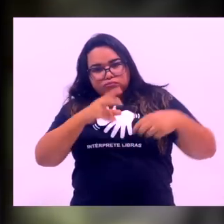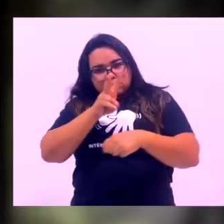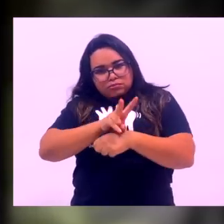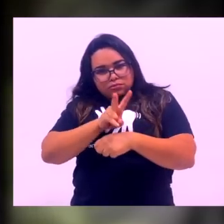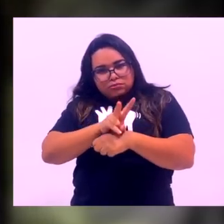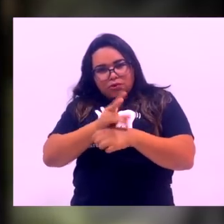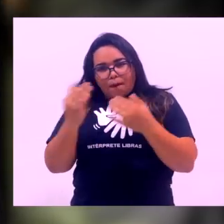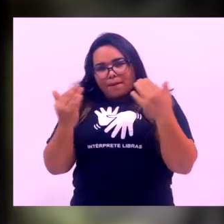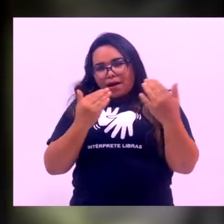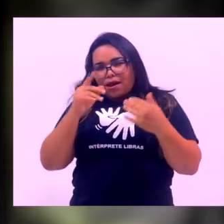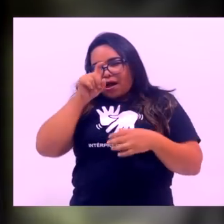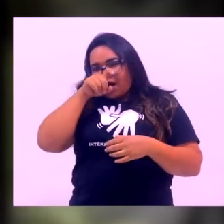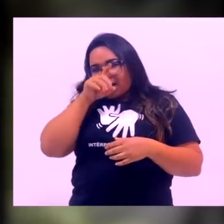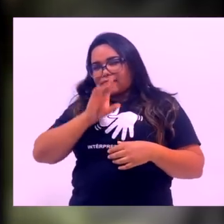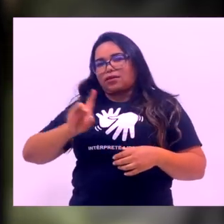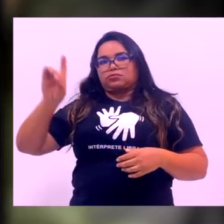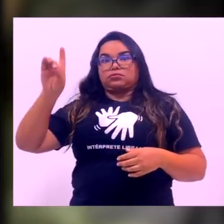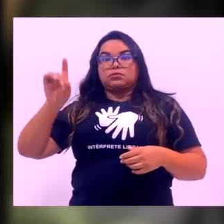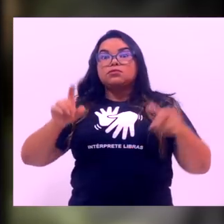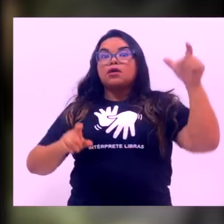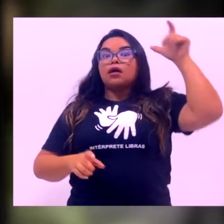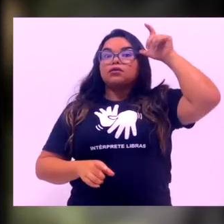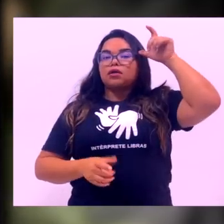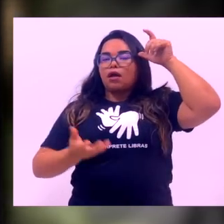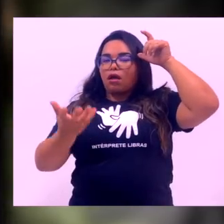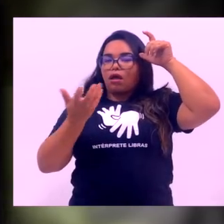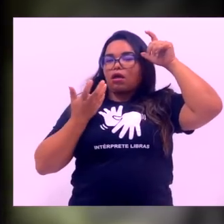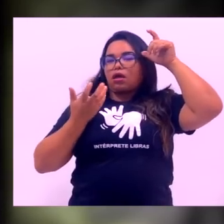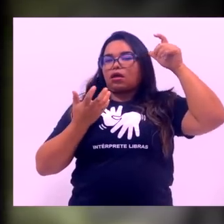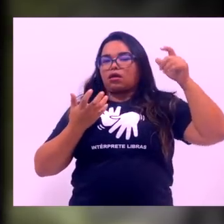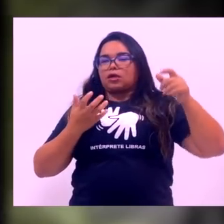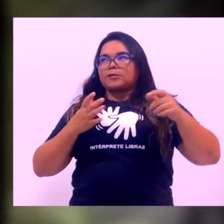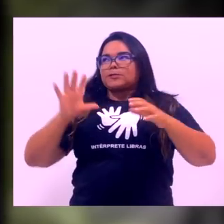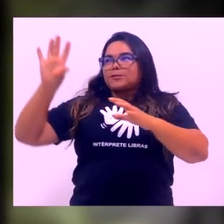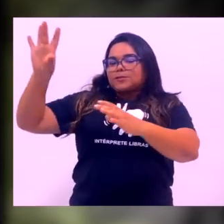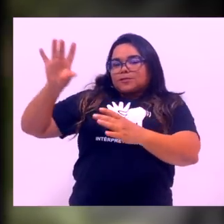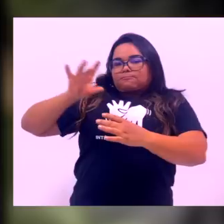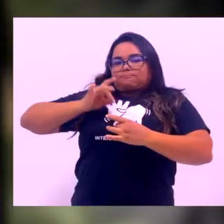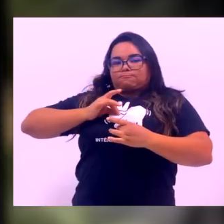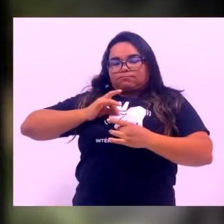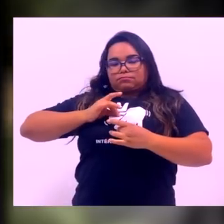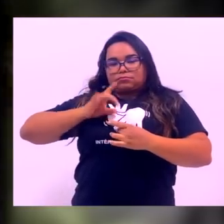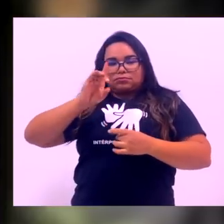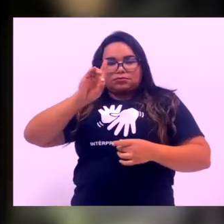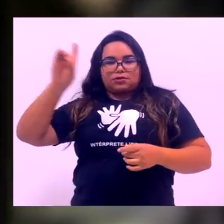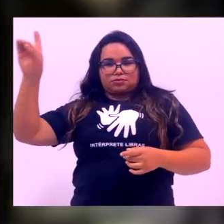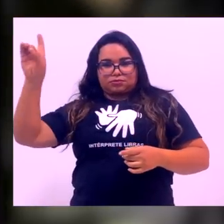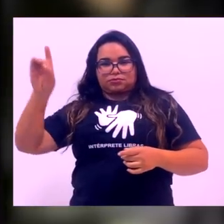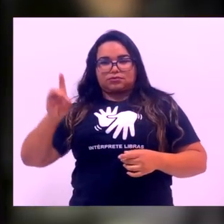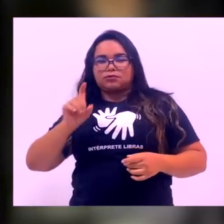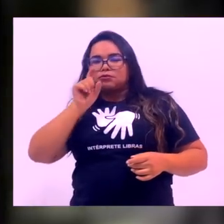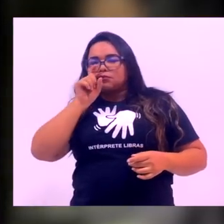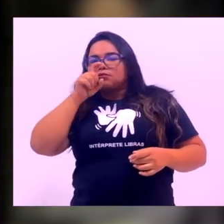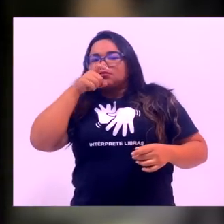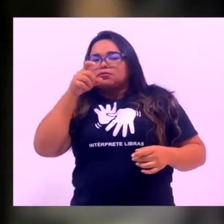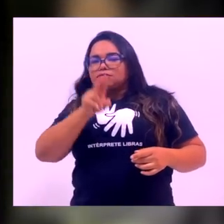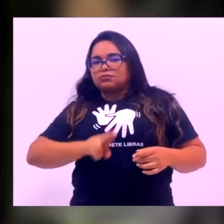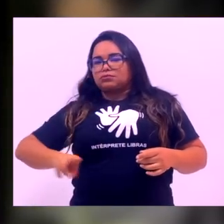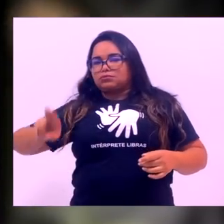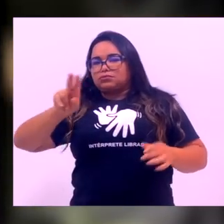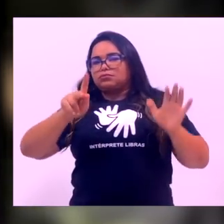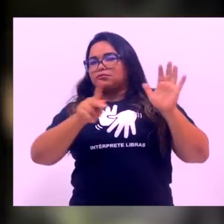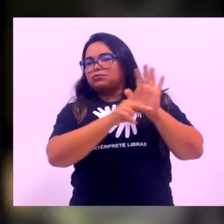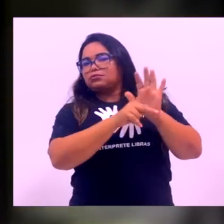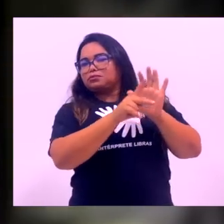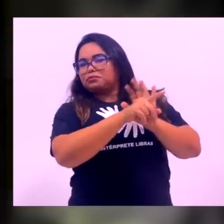Deus. Lúcifer quer ser semelhante ao Altíssimo. Ele toma a simbologia da águia e a torna o símbolo